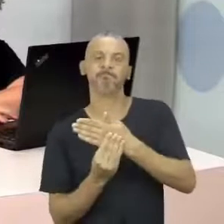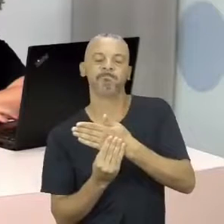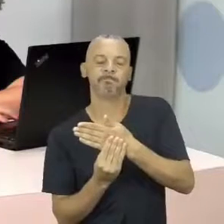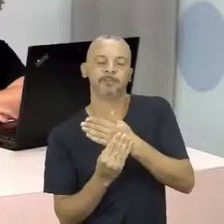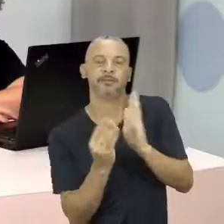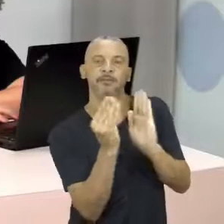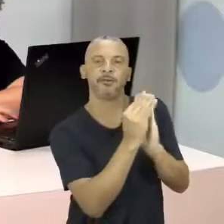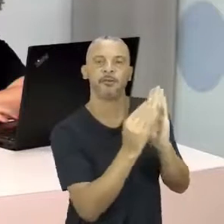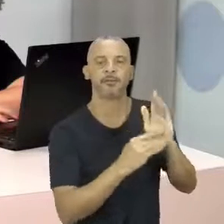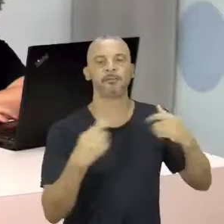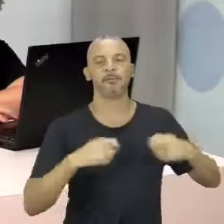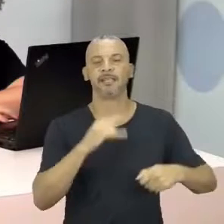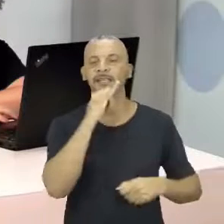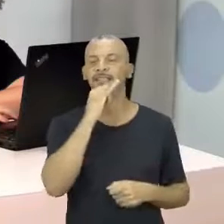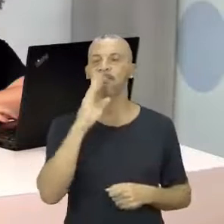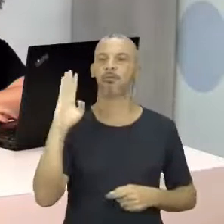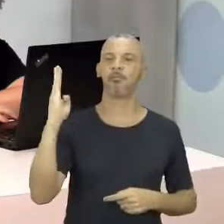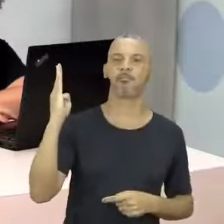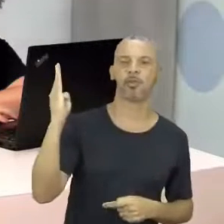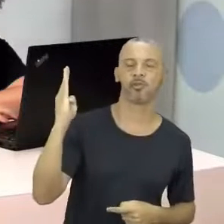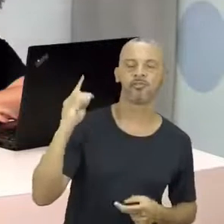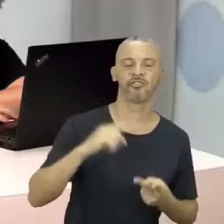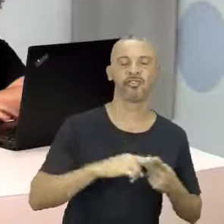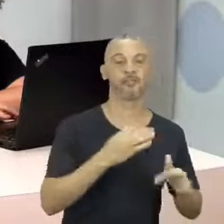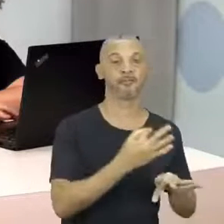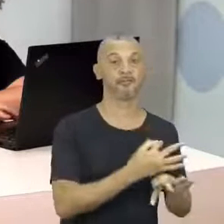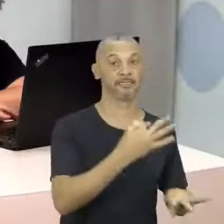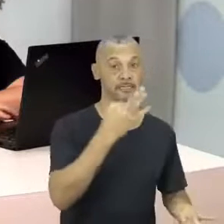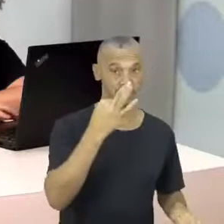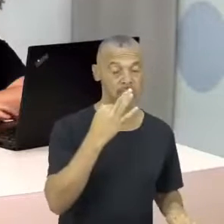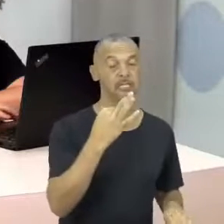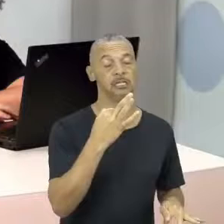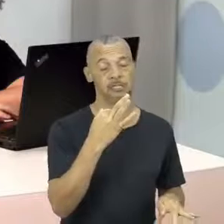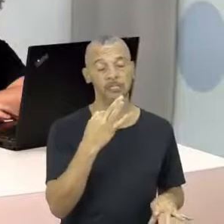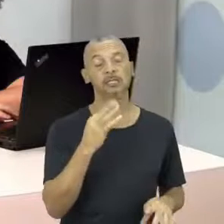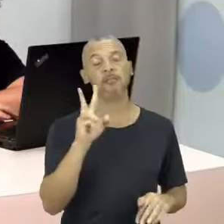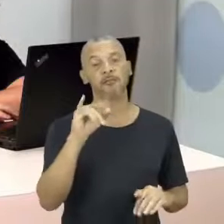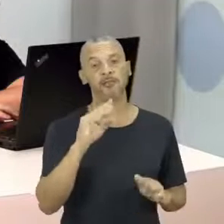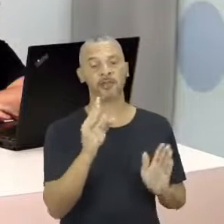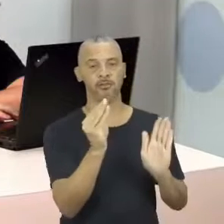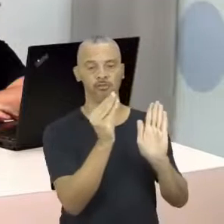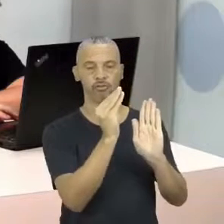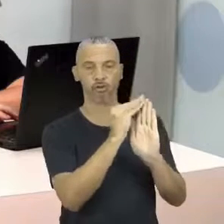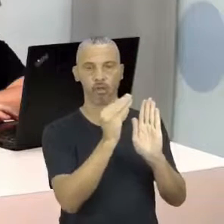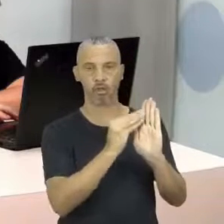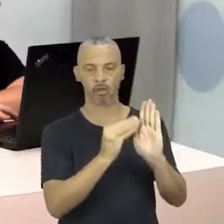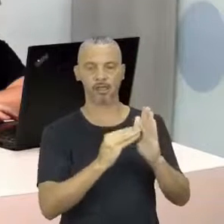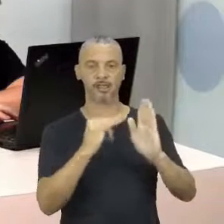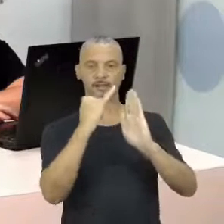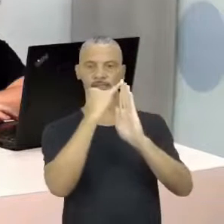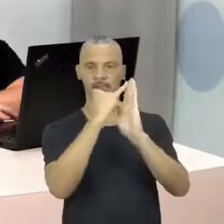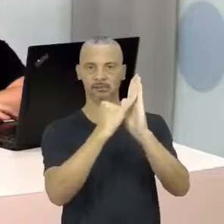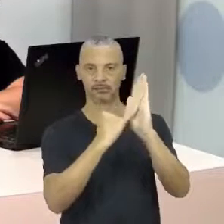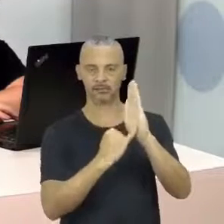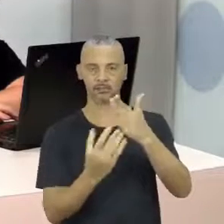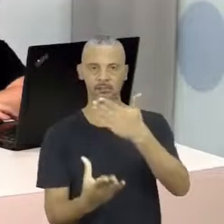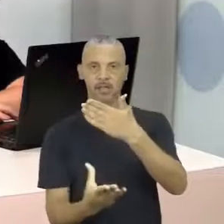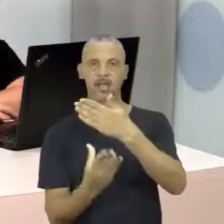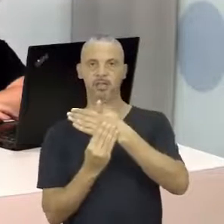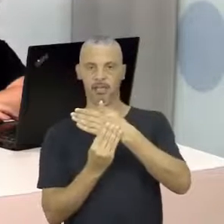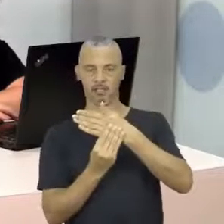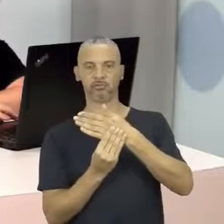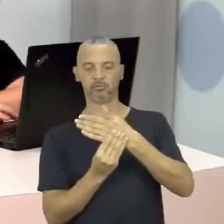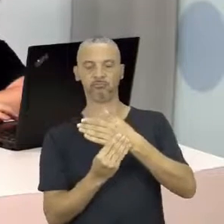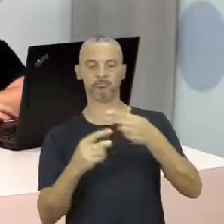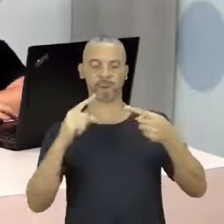ciências, para biologia e para física, por exemplo, né, quando for entrar para fazer inscrição, vai ter o anexo para